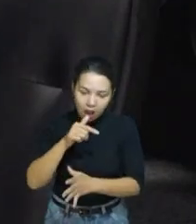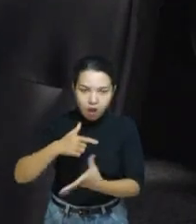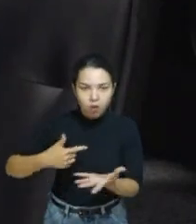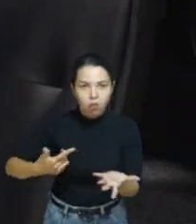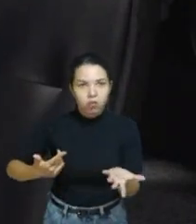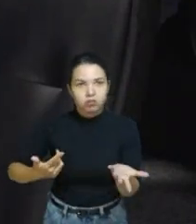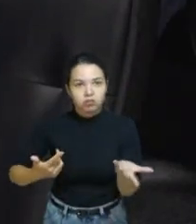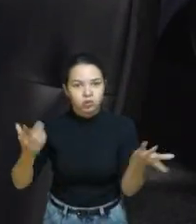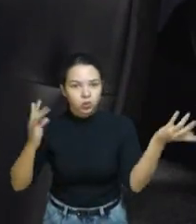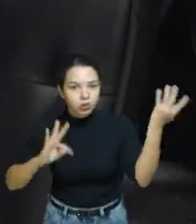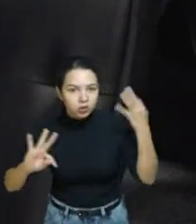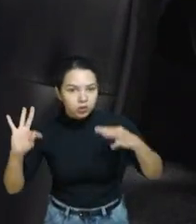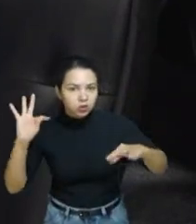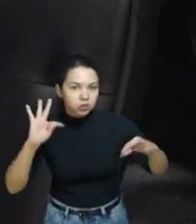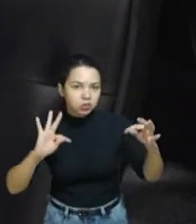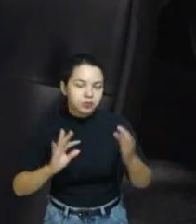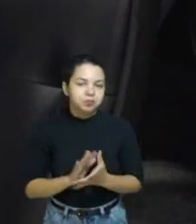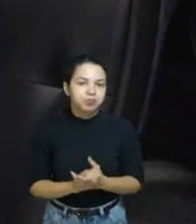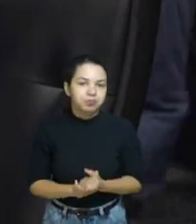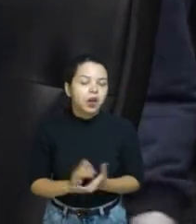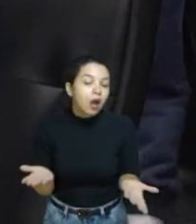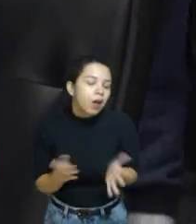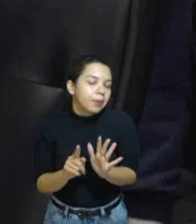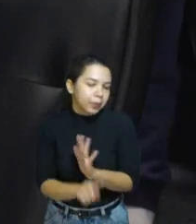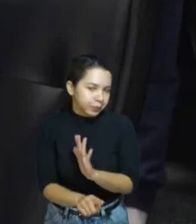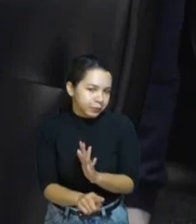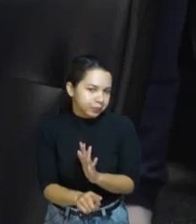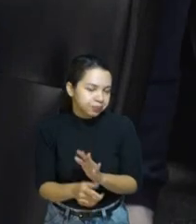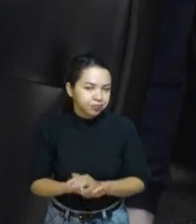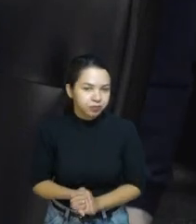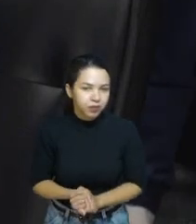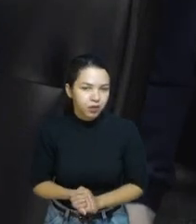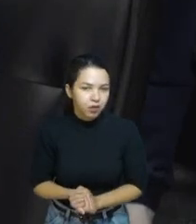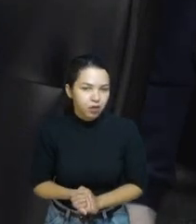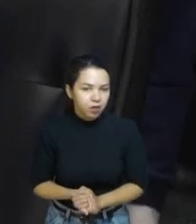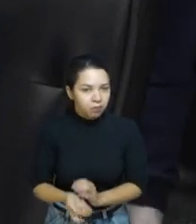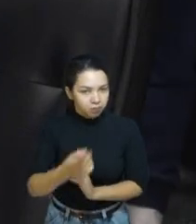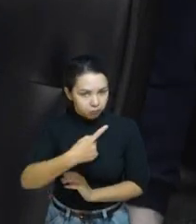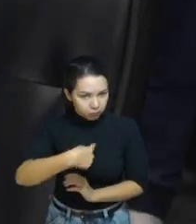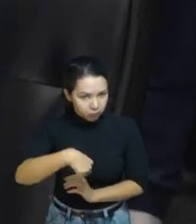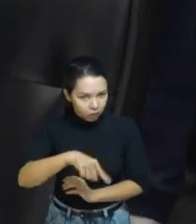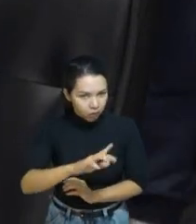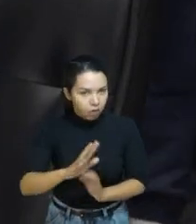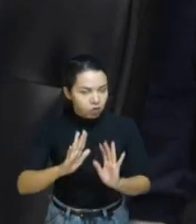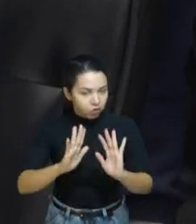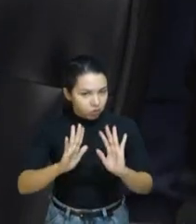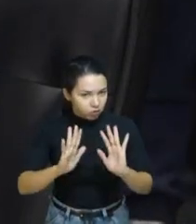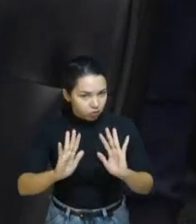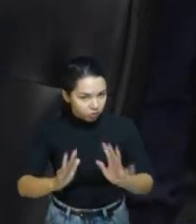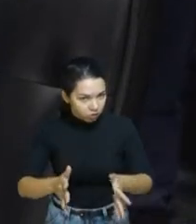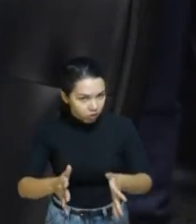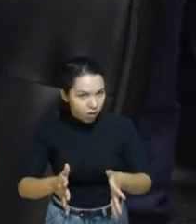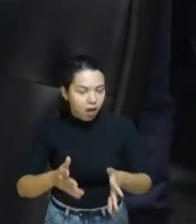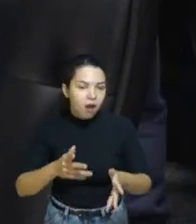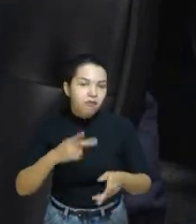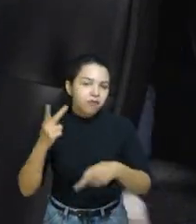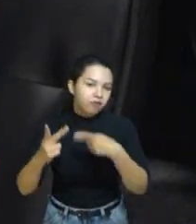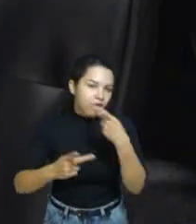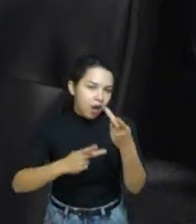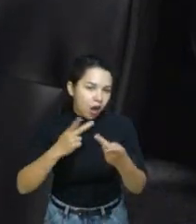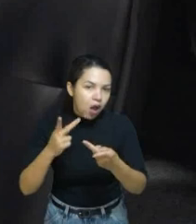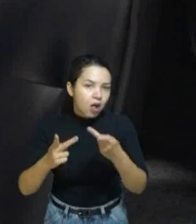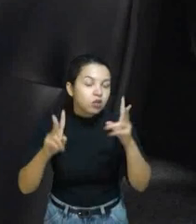né? A gente já está num cenário, né? O IPCC já está falando há mais de uma década sobre projeções